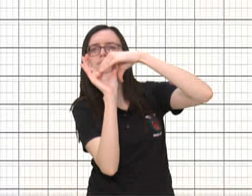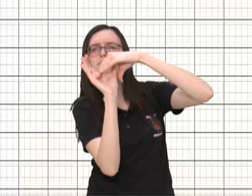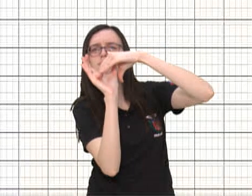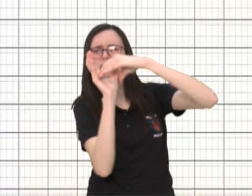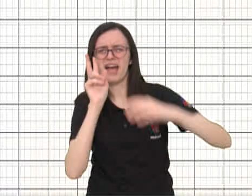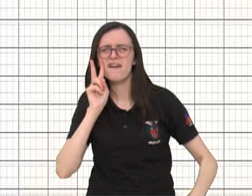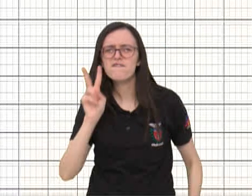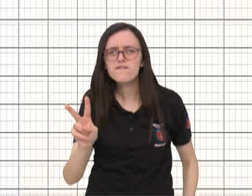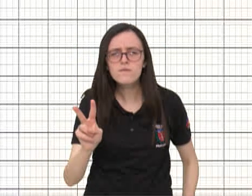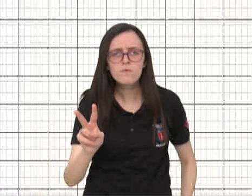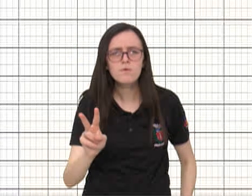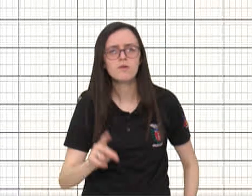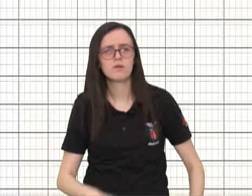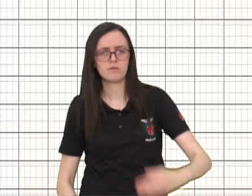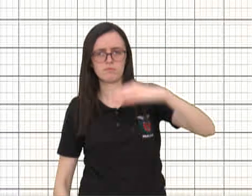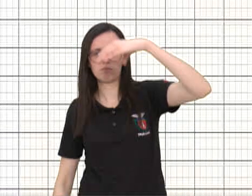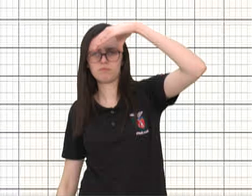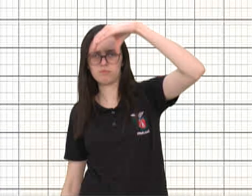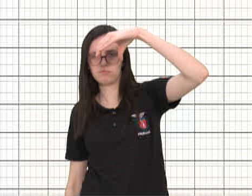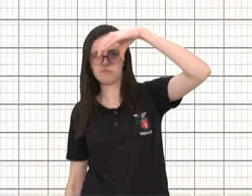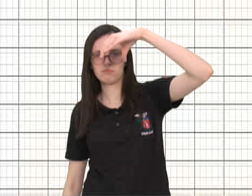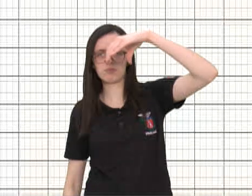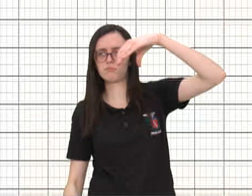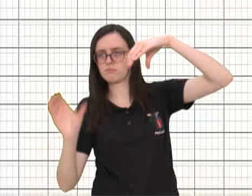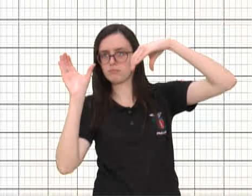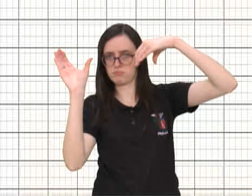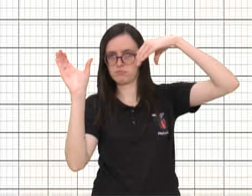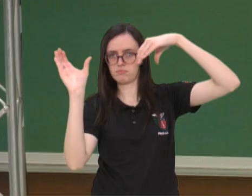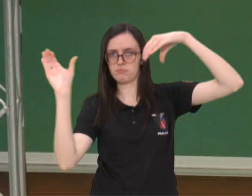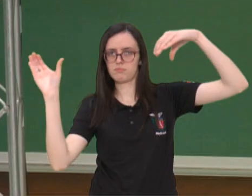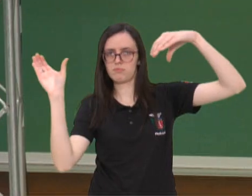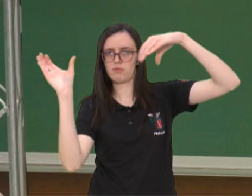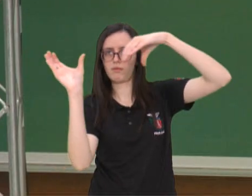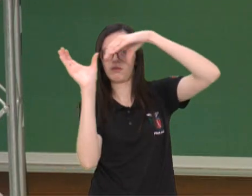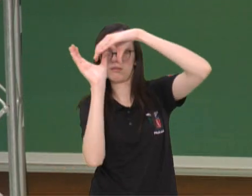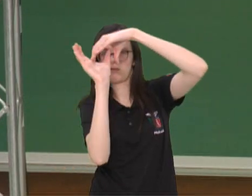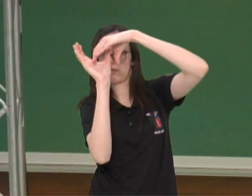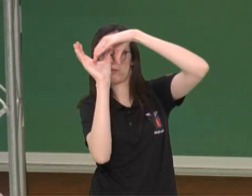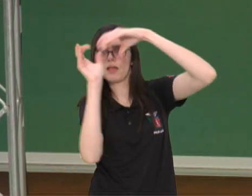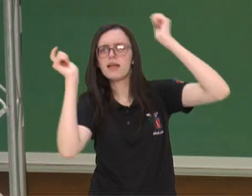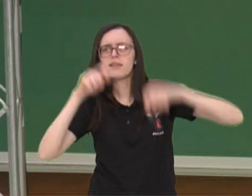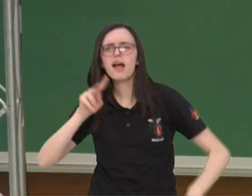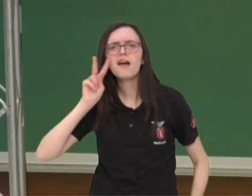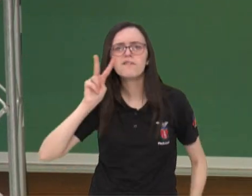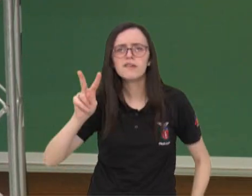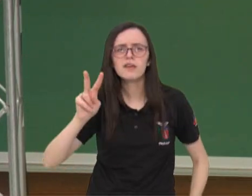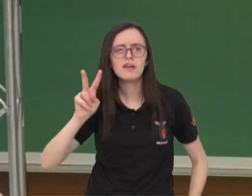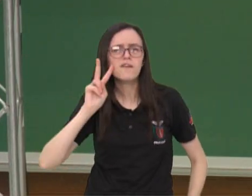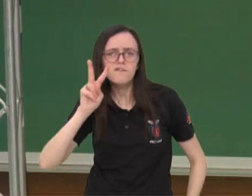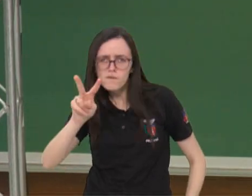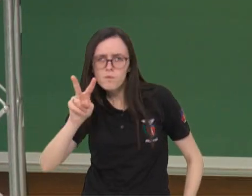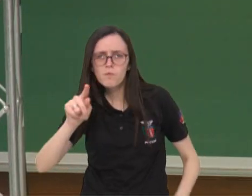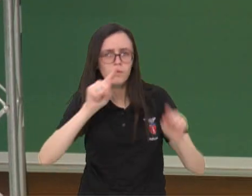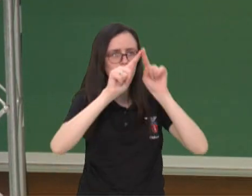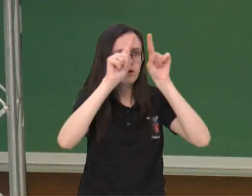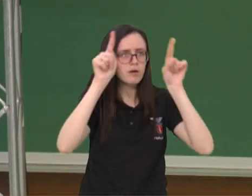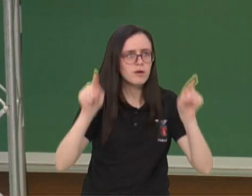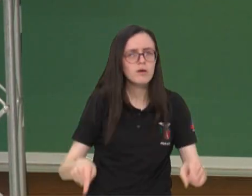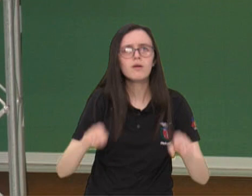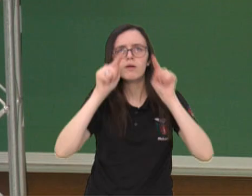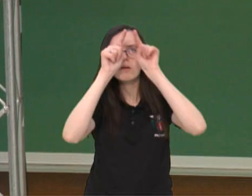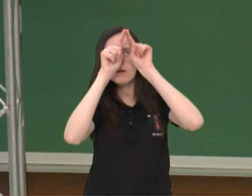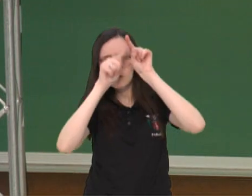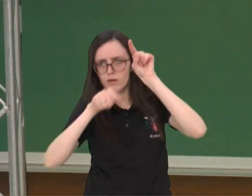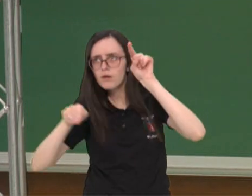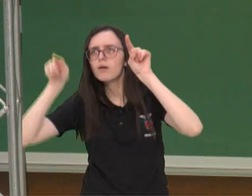cavidade para baixo e a parábola com cavidade para cima, elas se interceptam em dois pontos